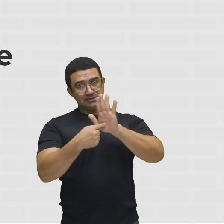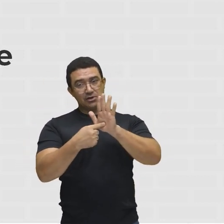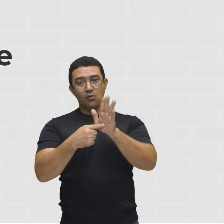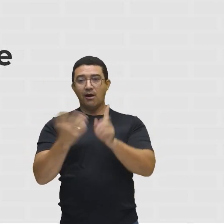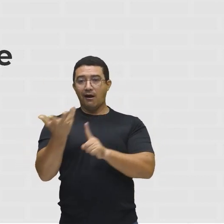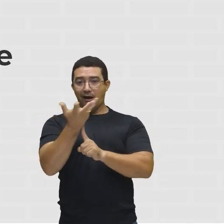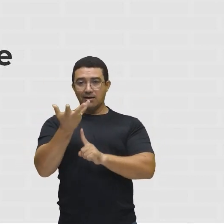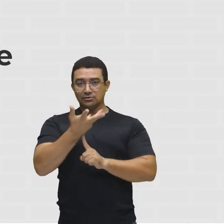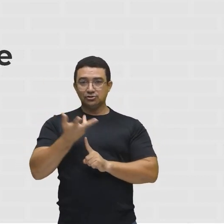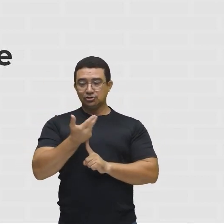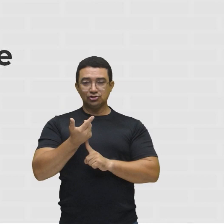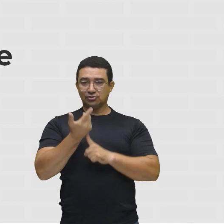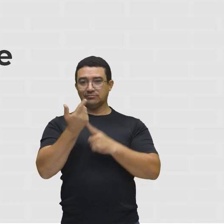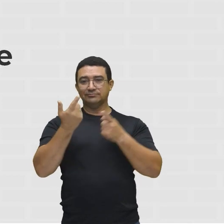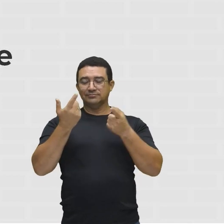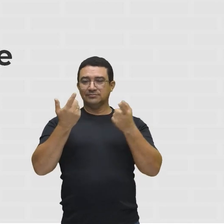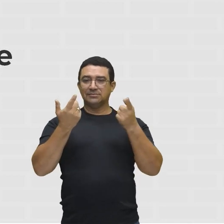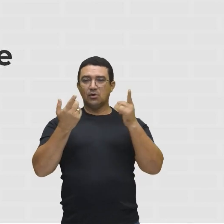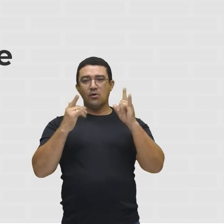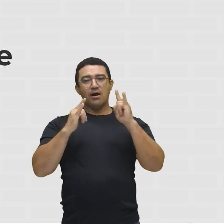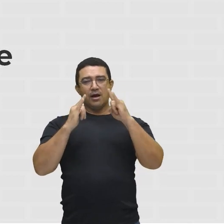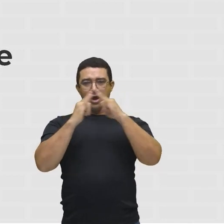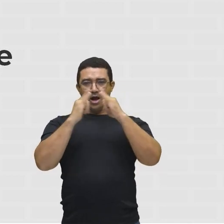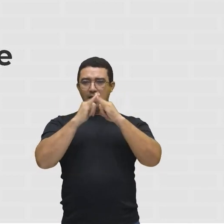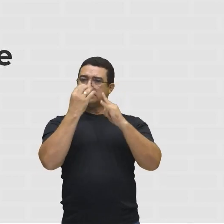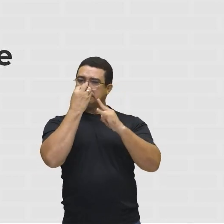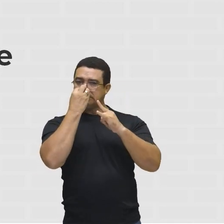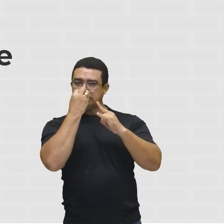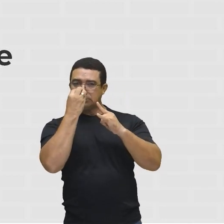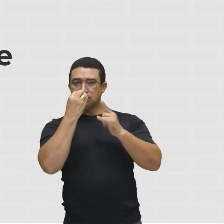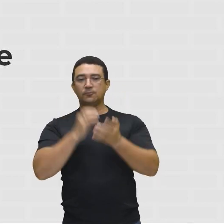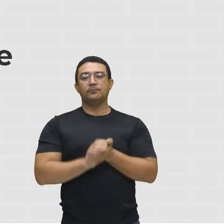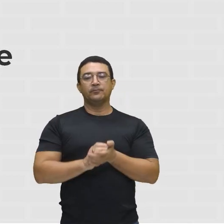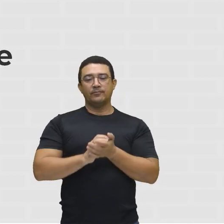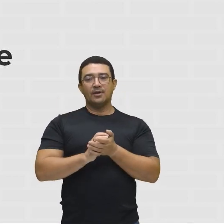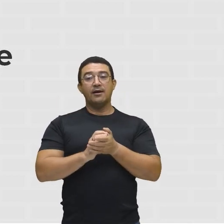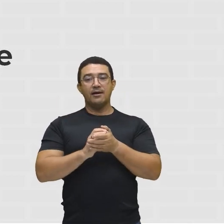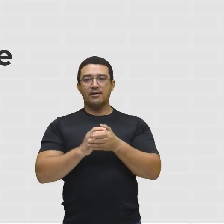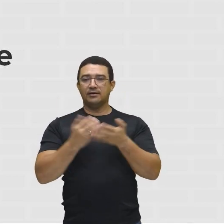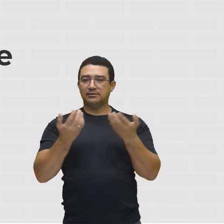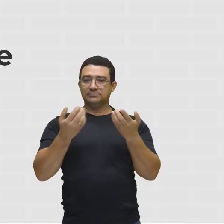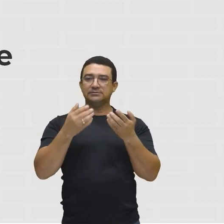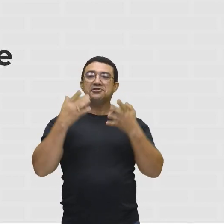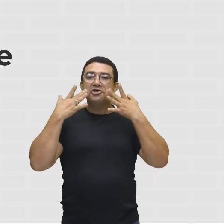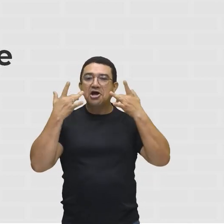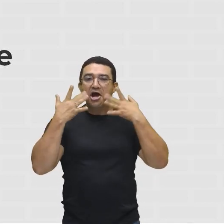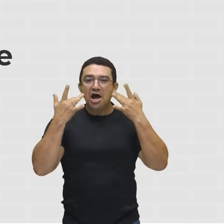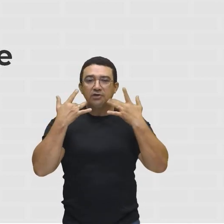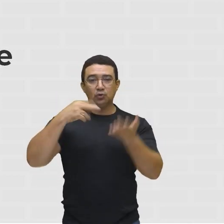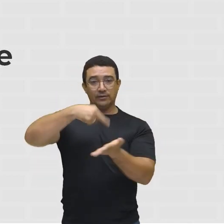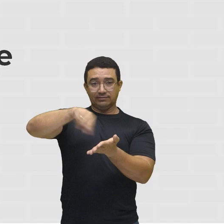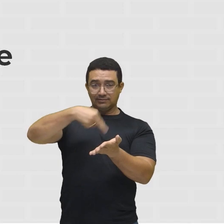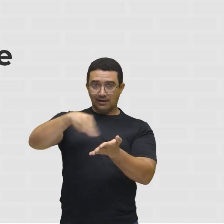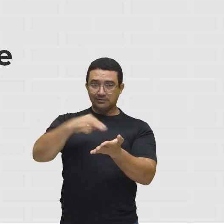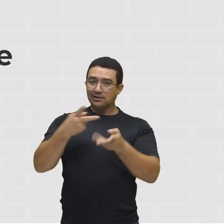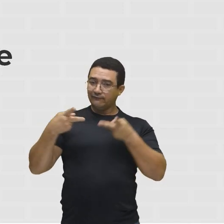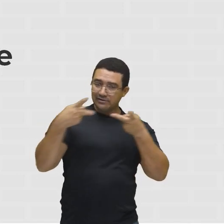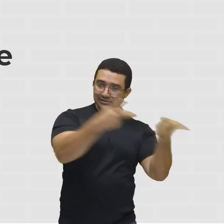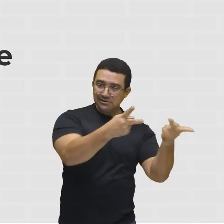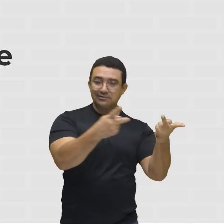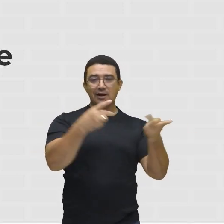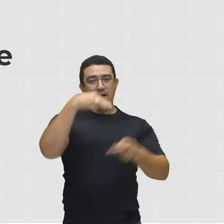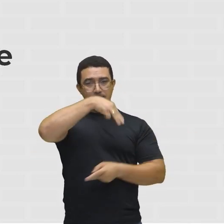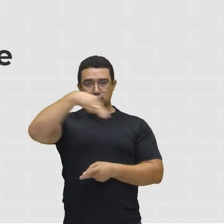como circo, teatro e dança, visita a museus e livrarias, apresentações do folclore local e